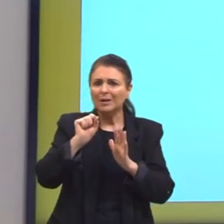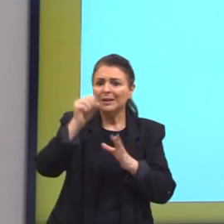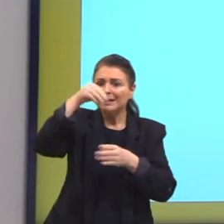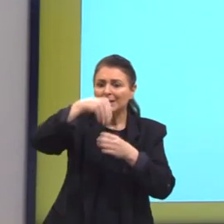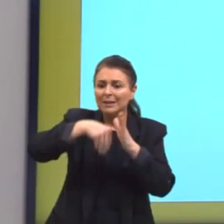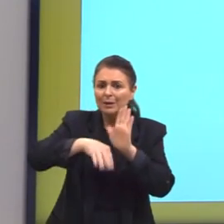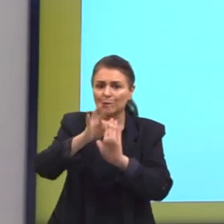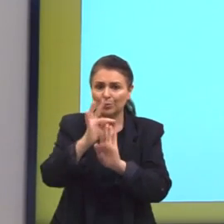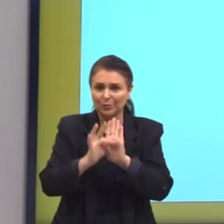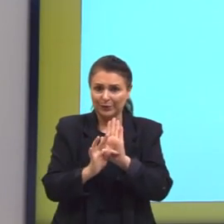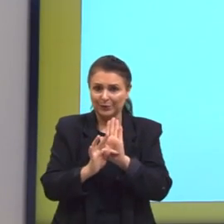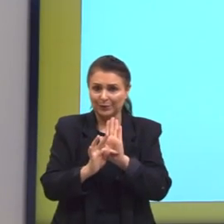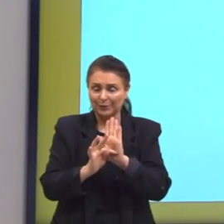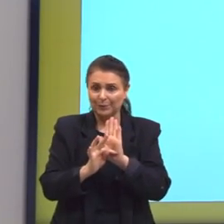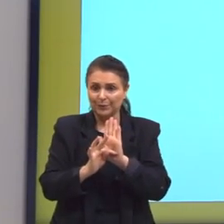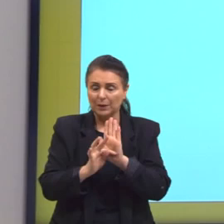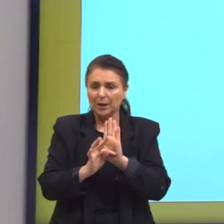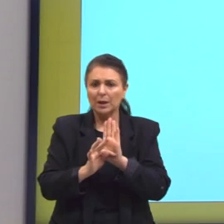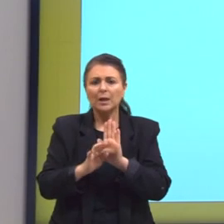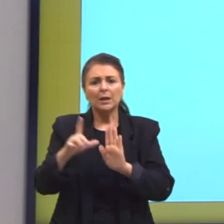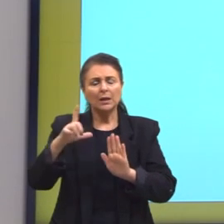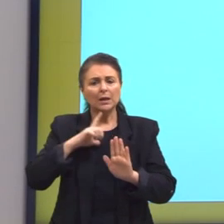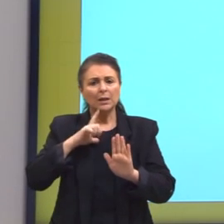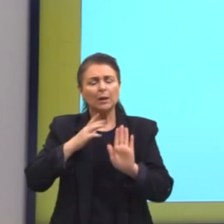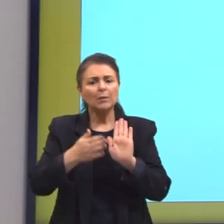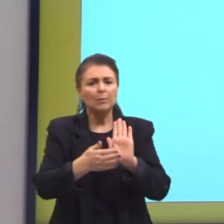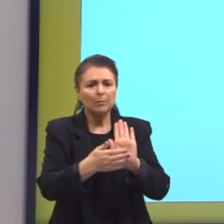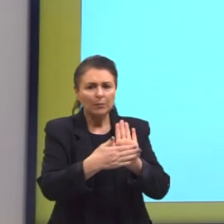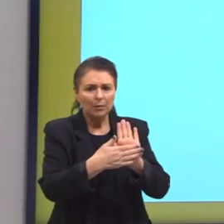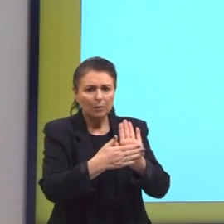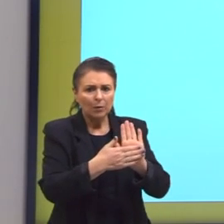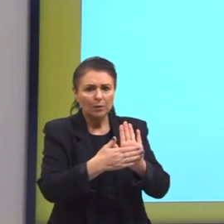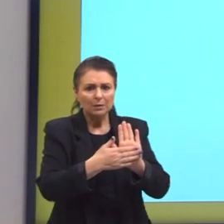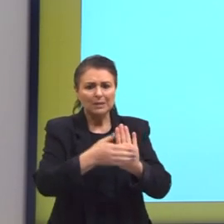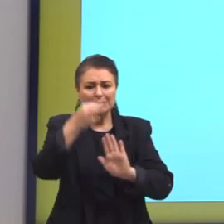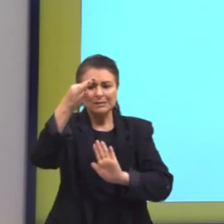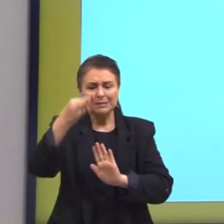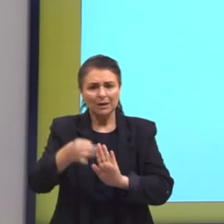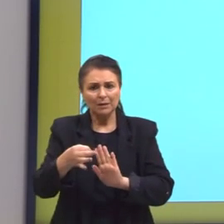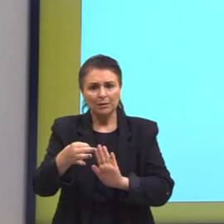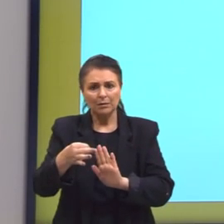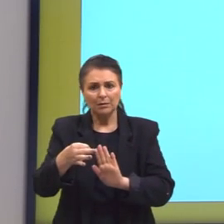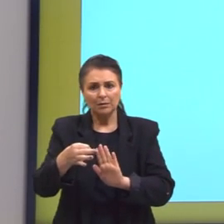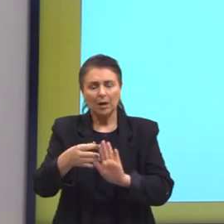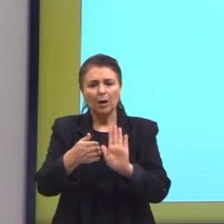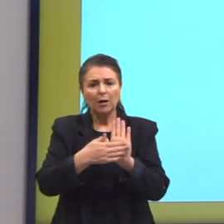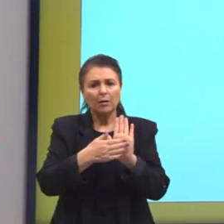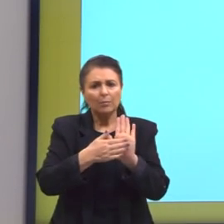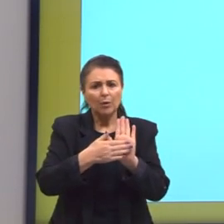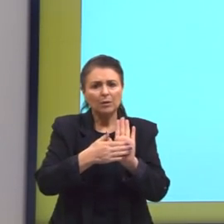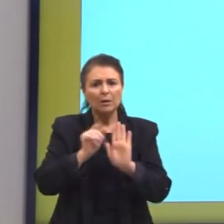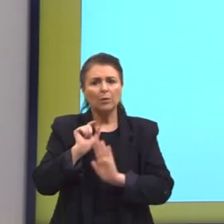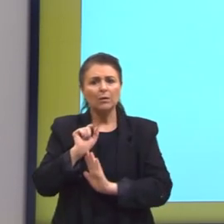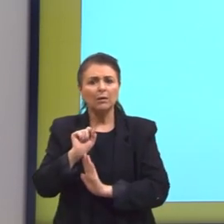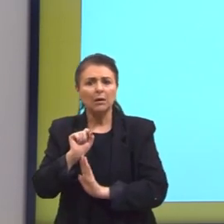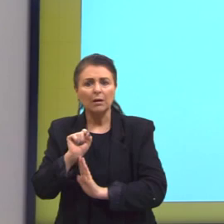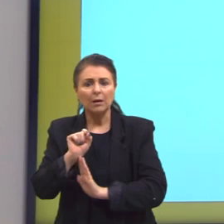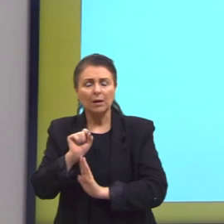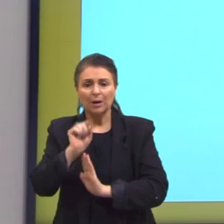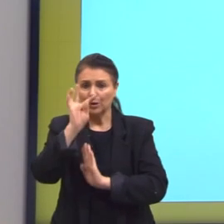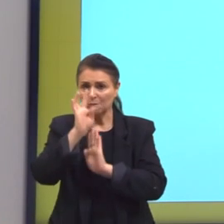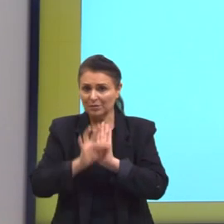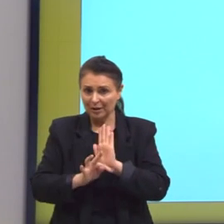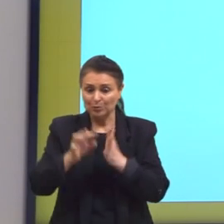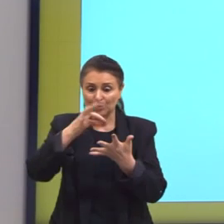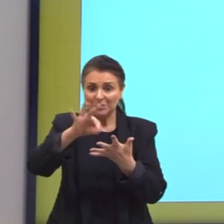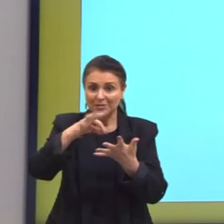se atente é isso que existe um propósito de ser dessa maneira o propósito aqui no primeiro que